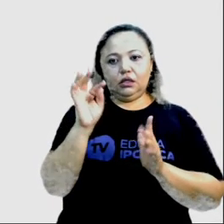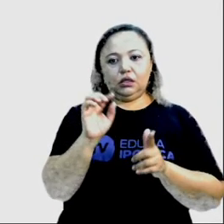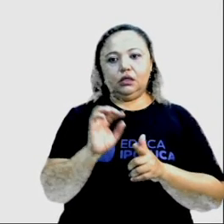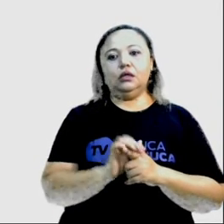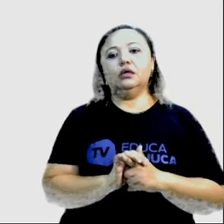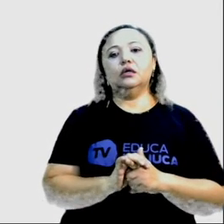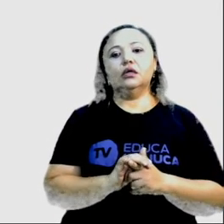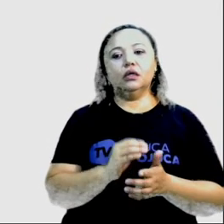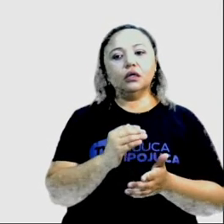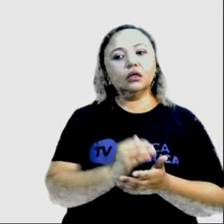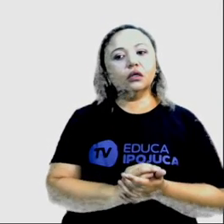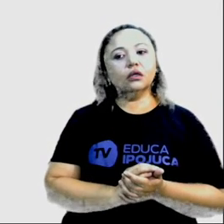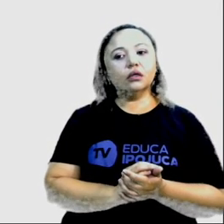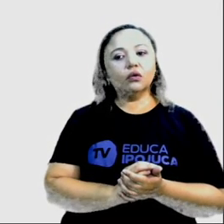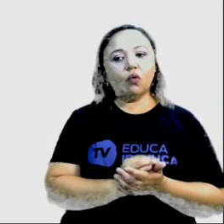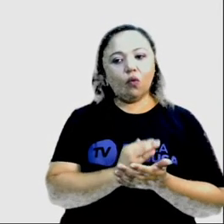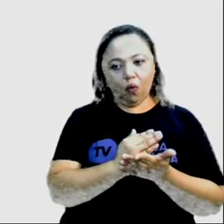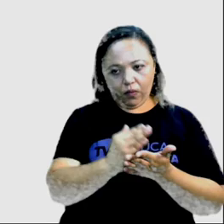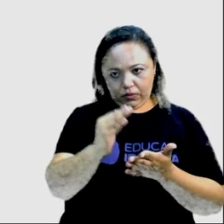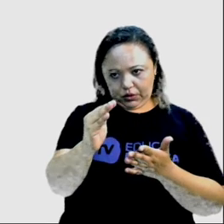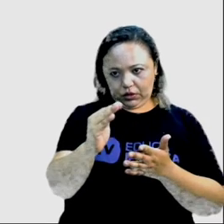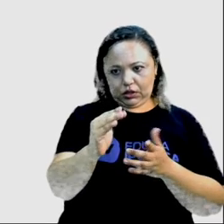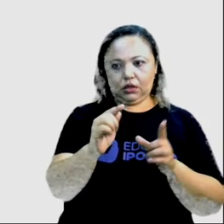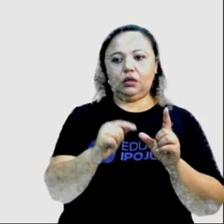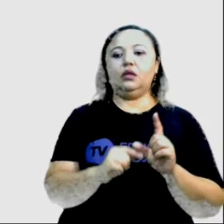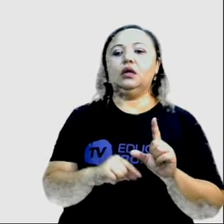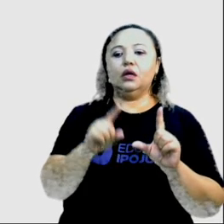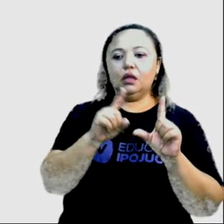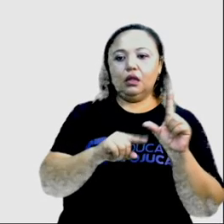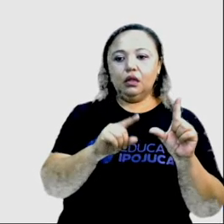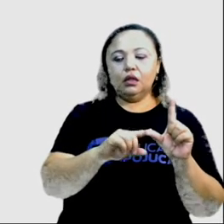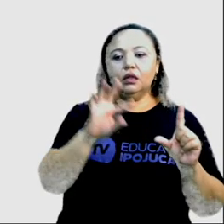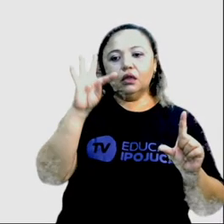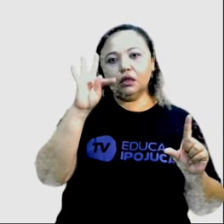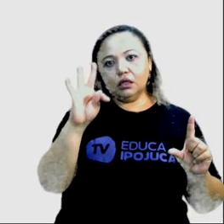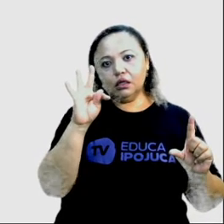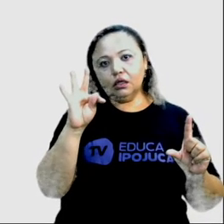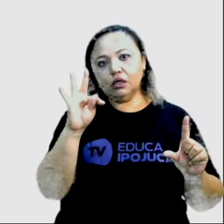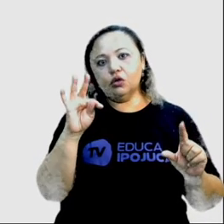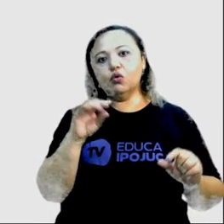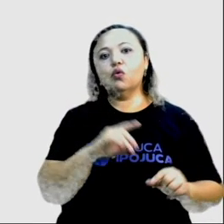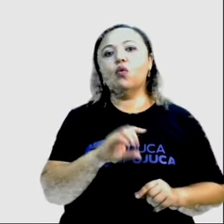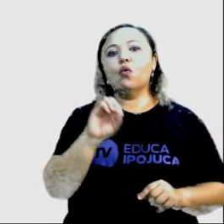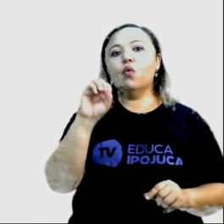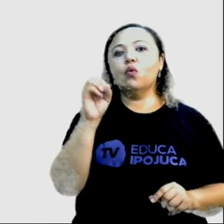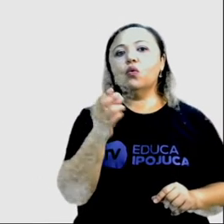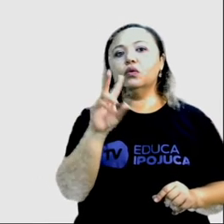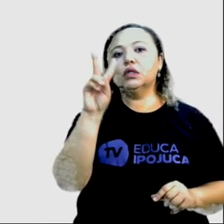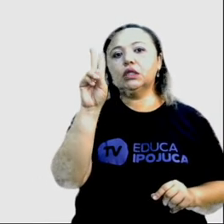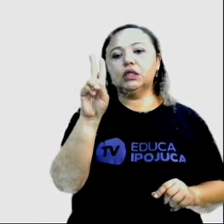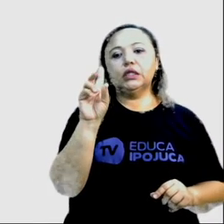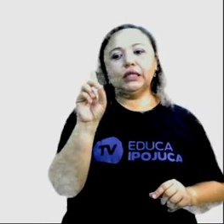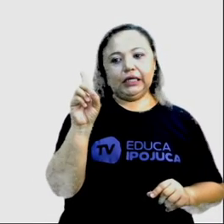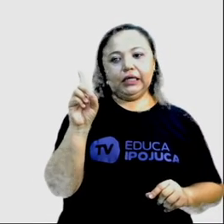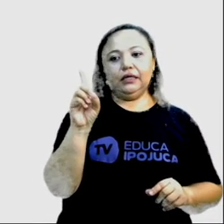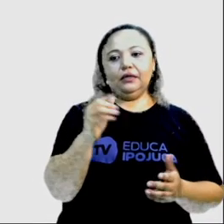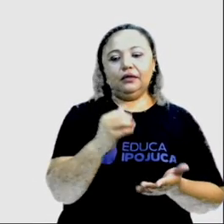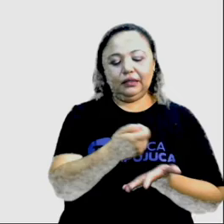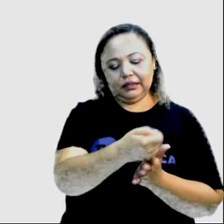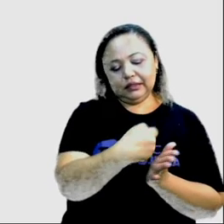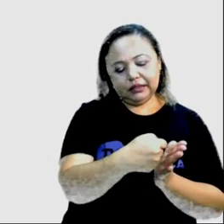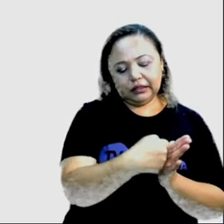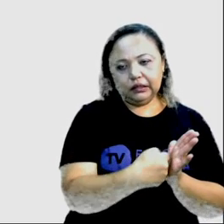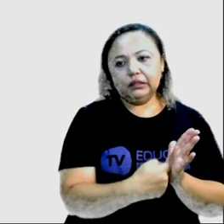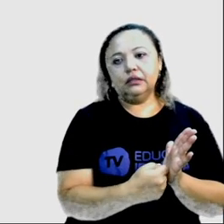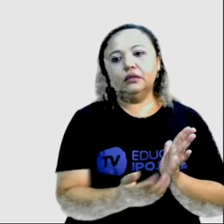a letra D no início ou no meio da palavra. E vai escrever no caderninho